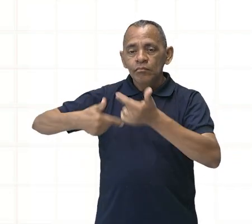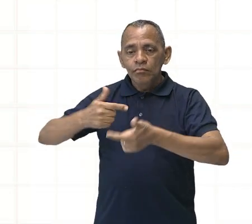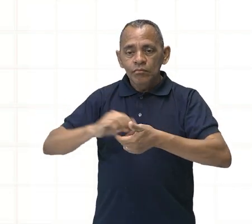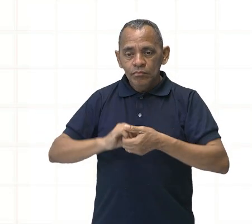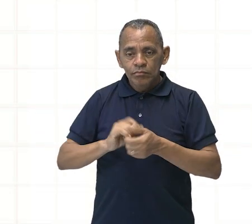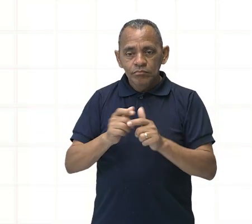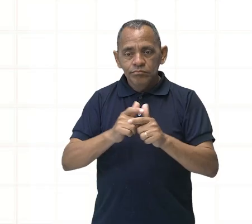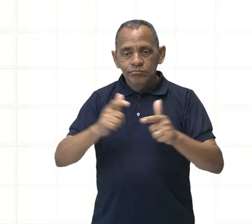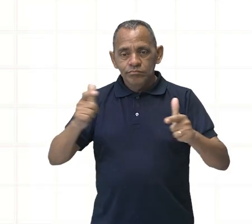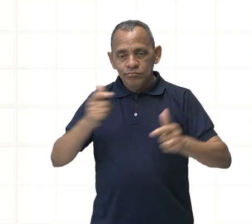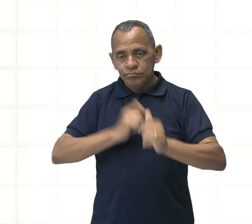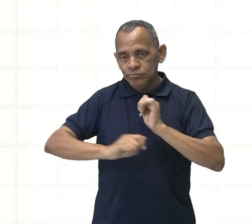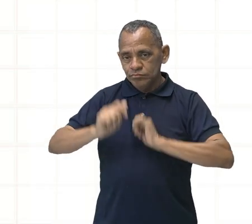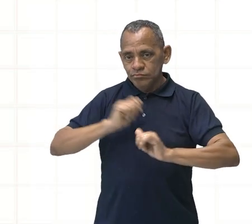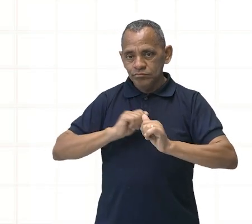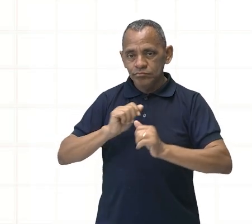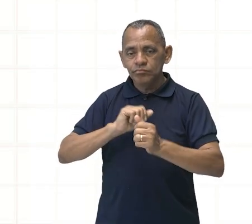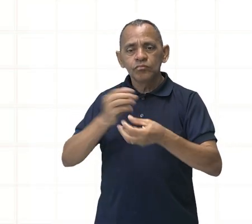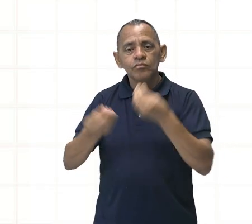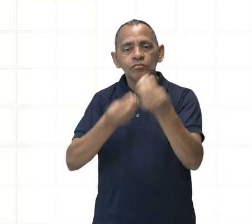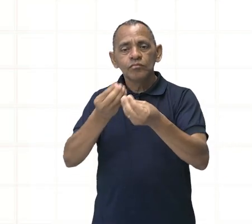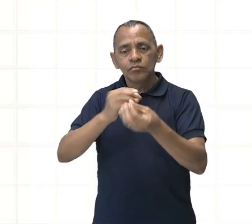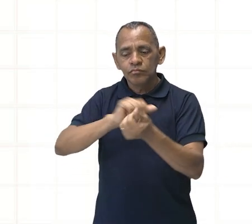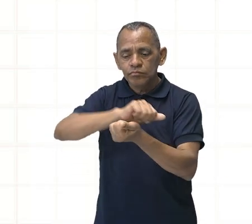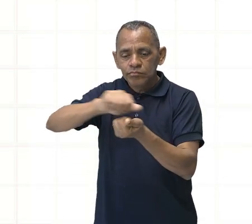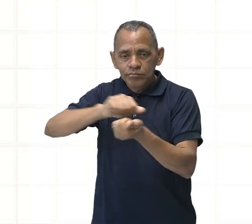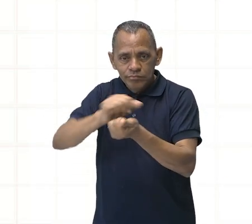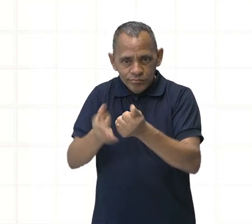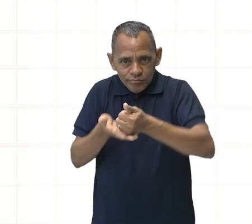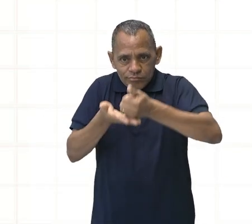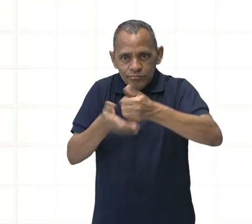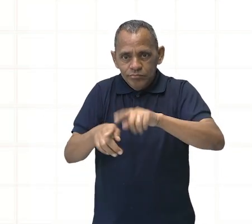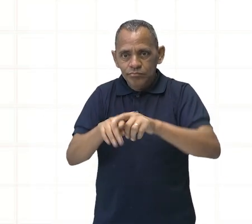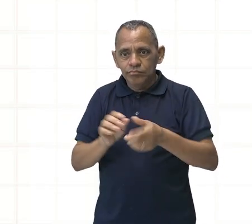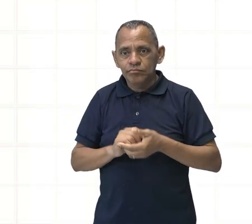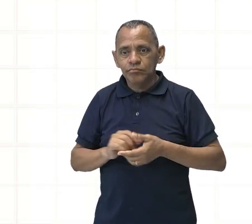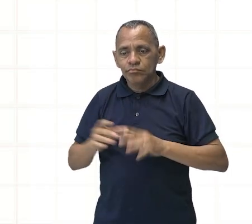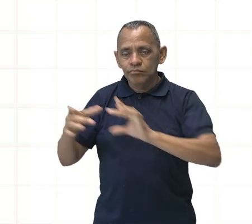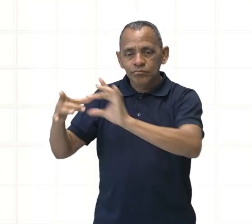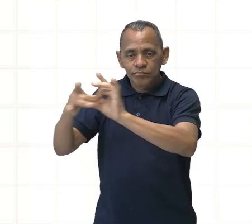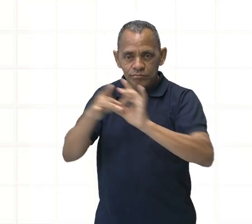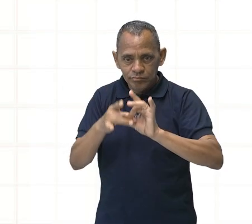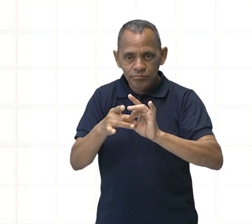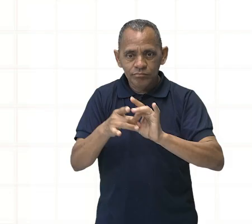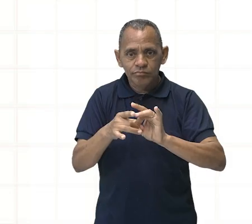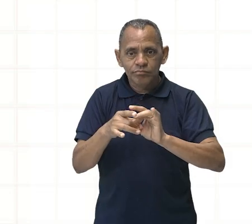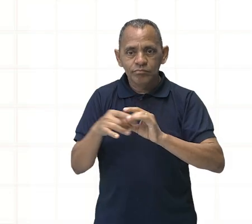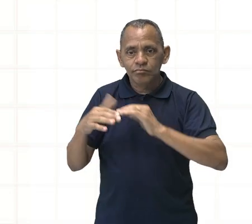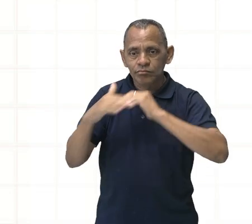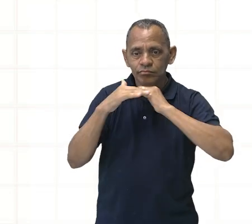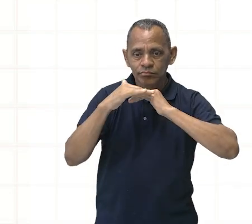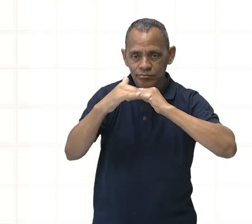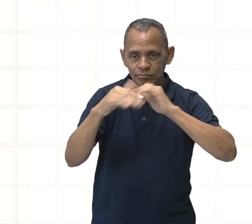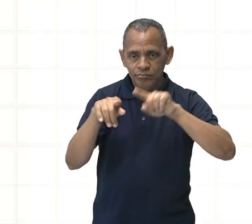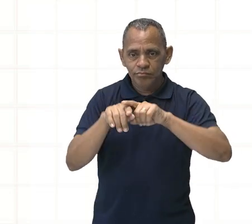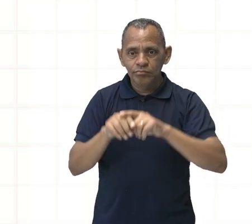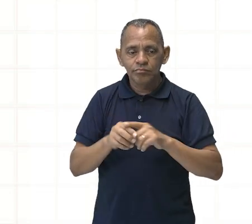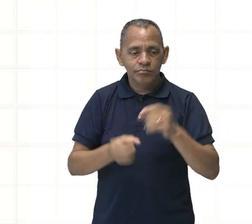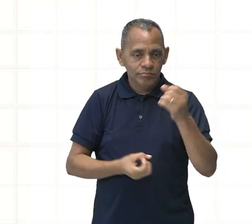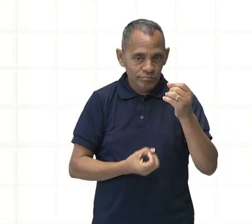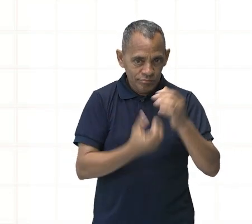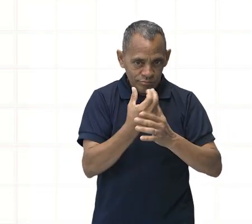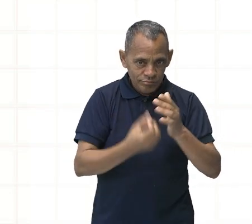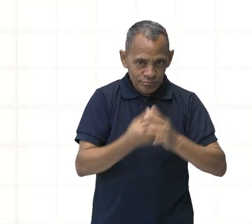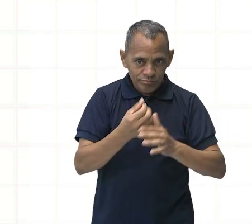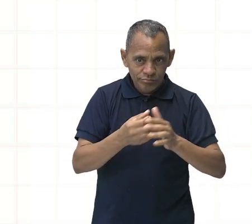crescimento econômico de forma sustentável, ou seja, alinhando tanto a produtividade econômica como